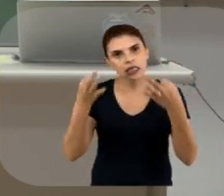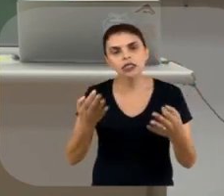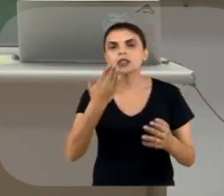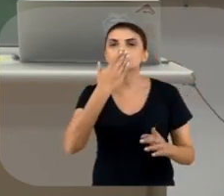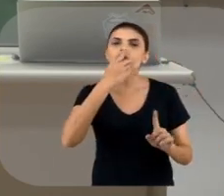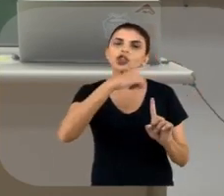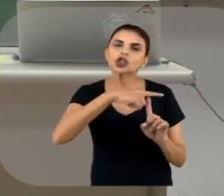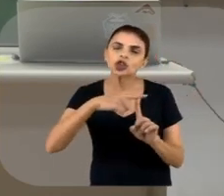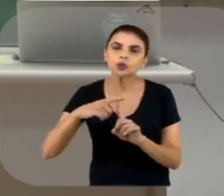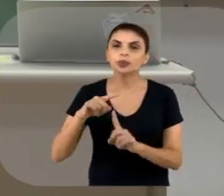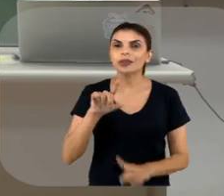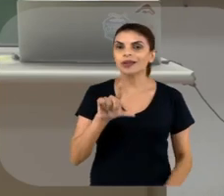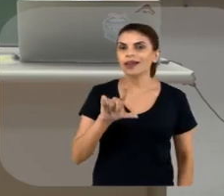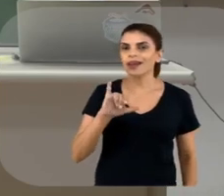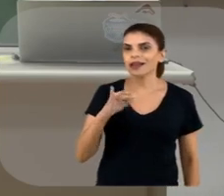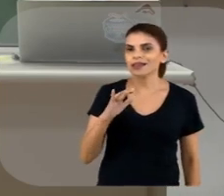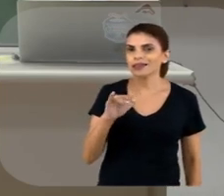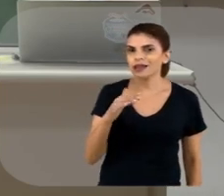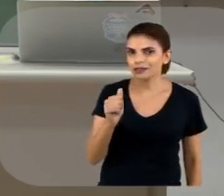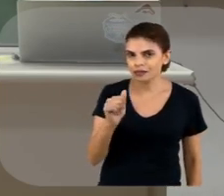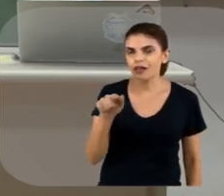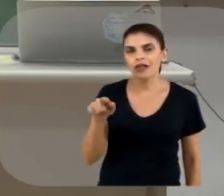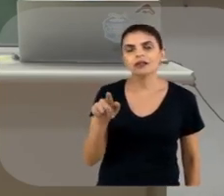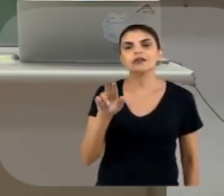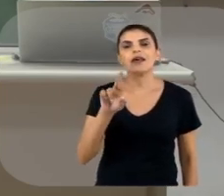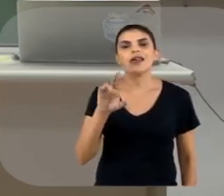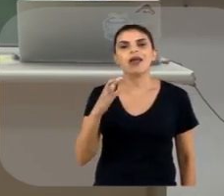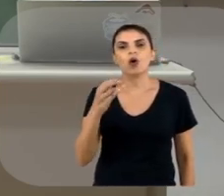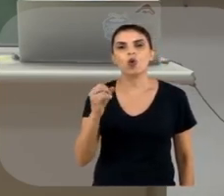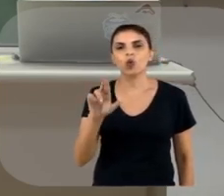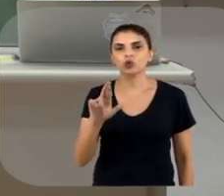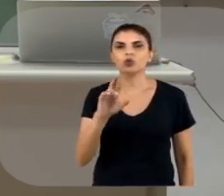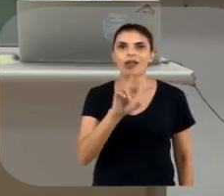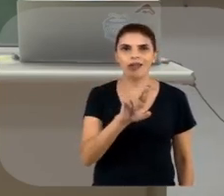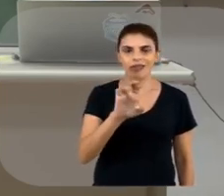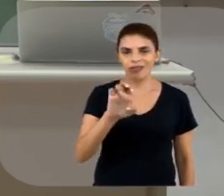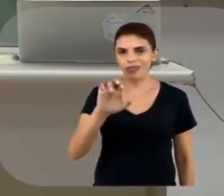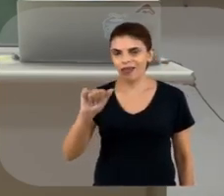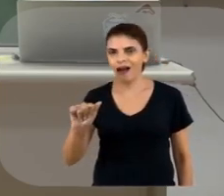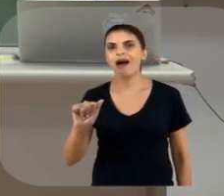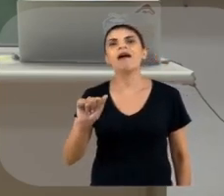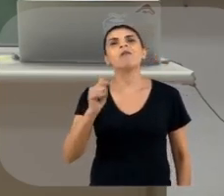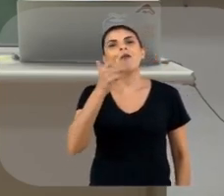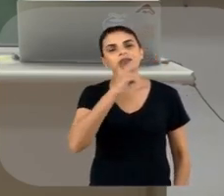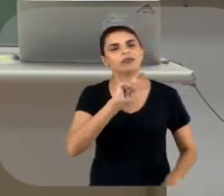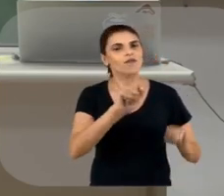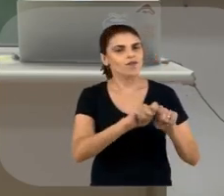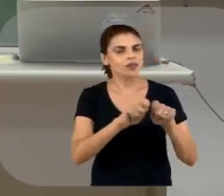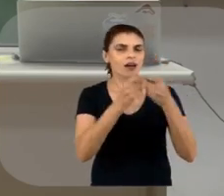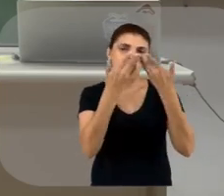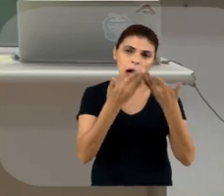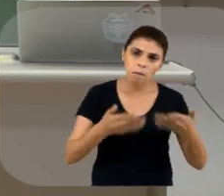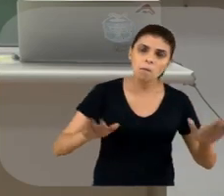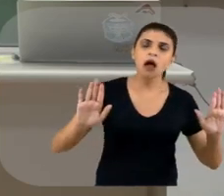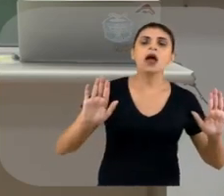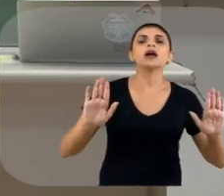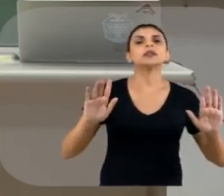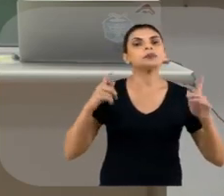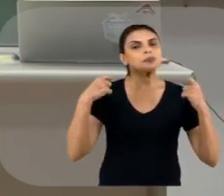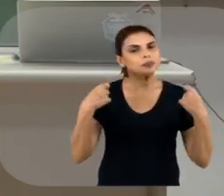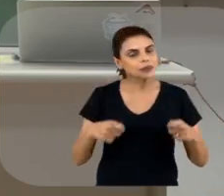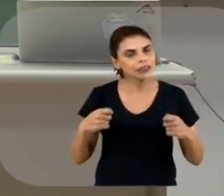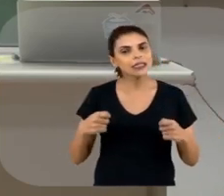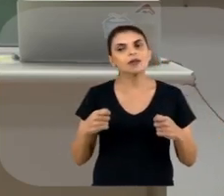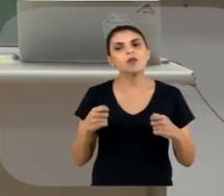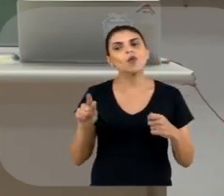atenção ao tipo de licença naquele recurso, né, para que seja garantir que seja um recurso aberto, tem que